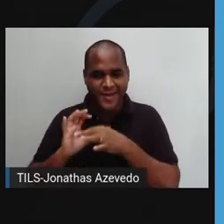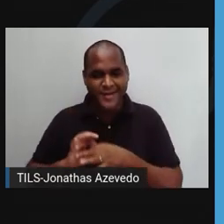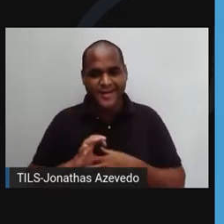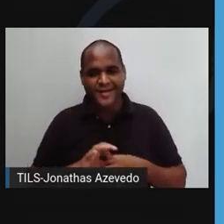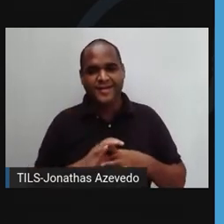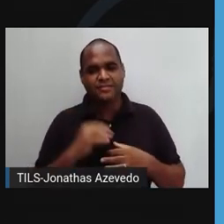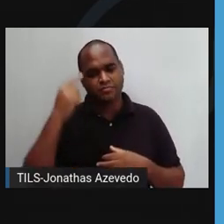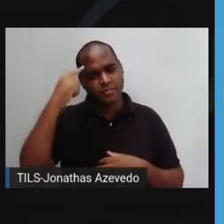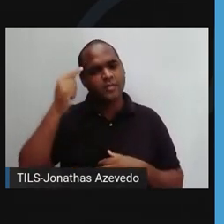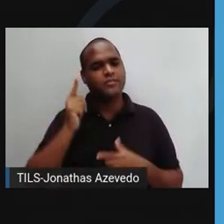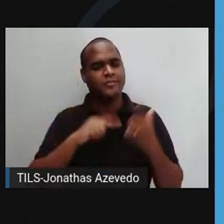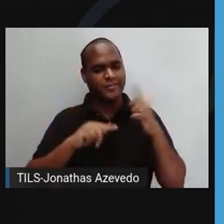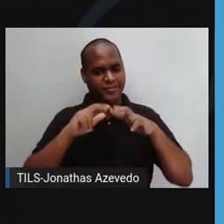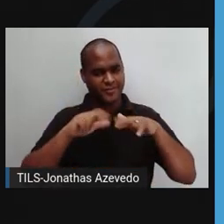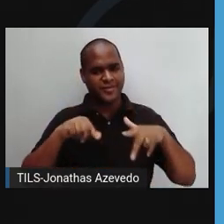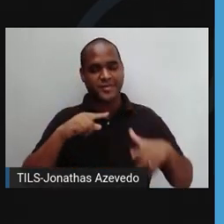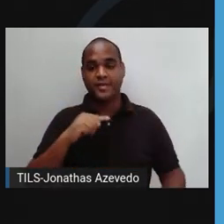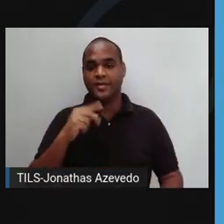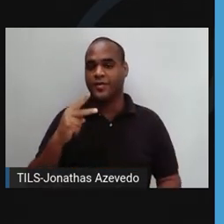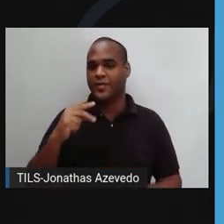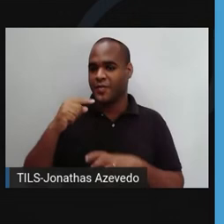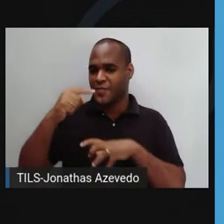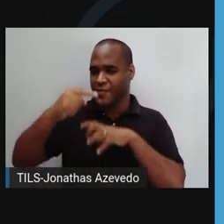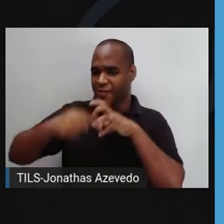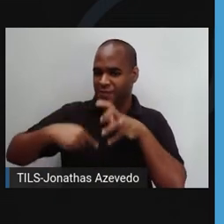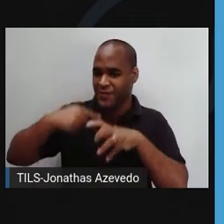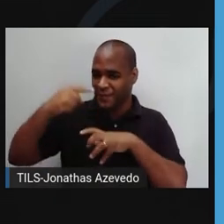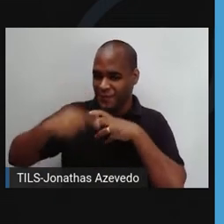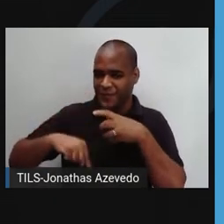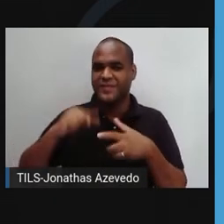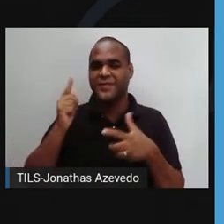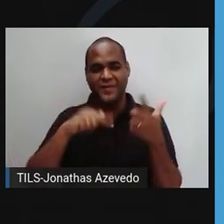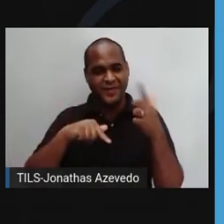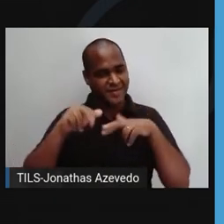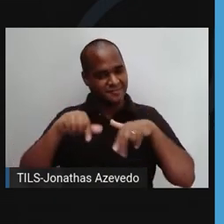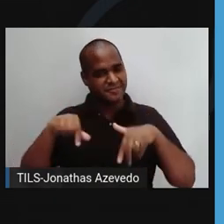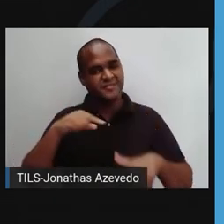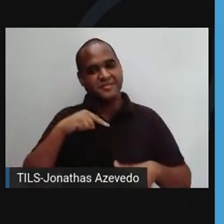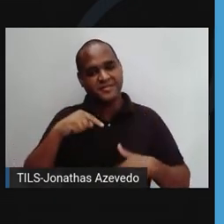teriam tamanho suficiente para dar mais de duas voltas ao redor do nosso planeta.